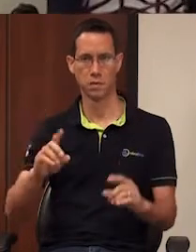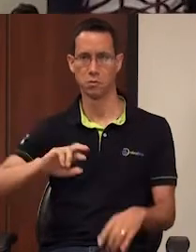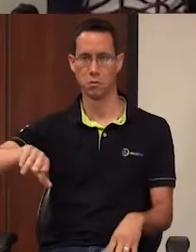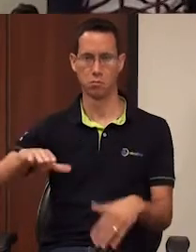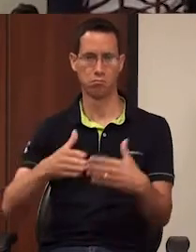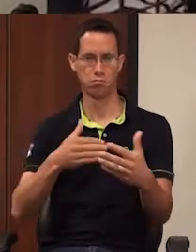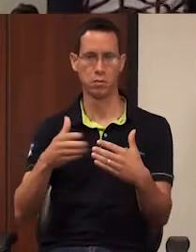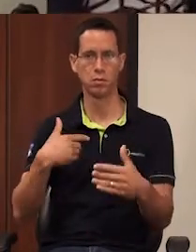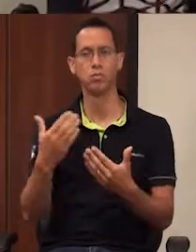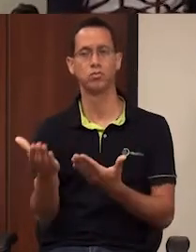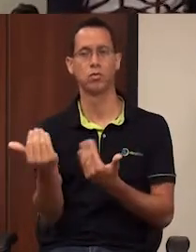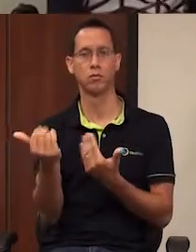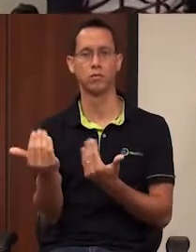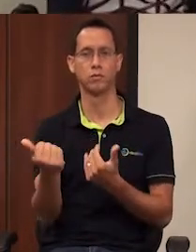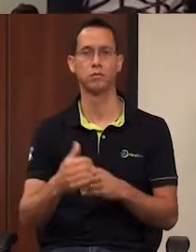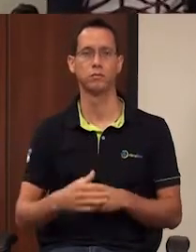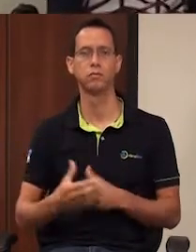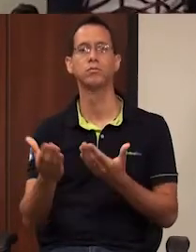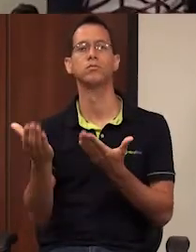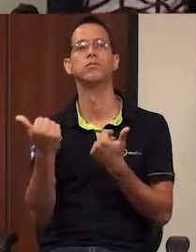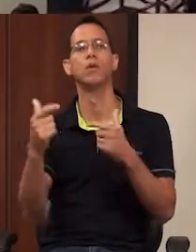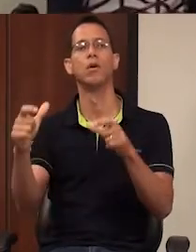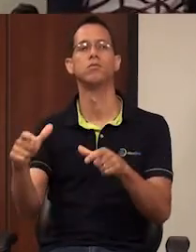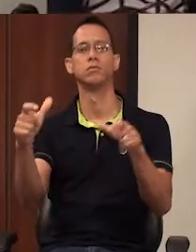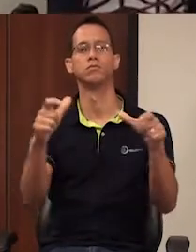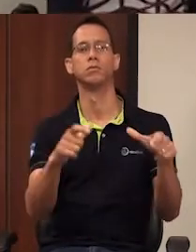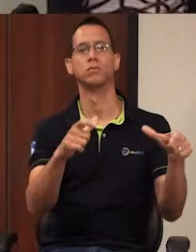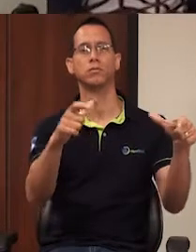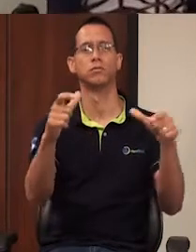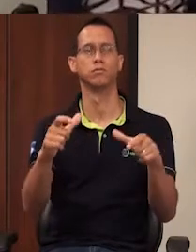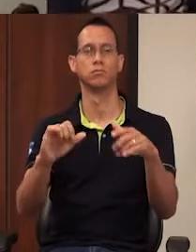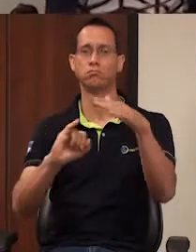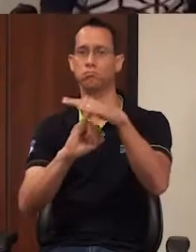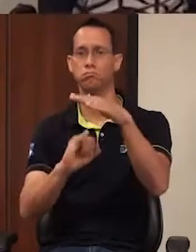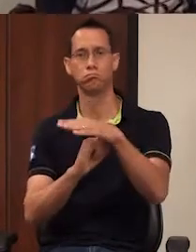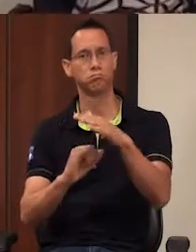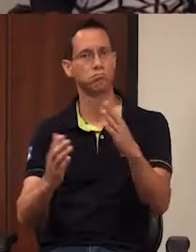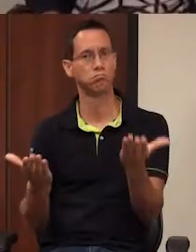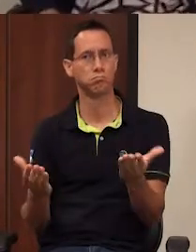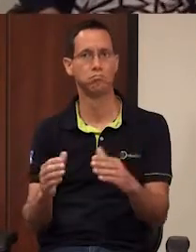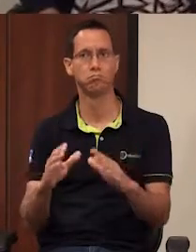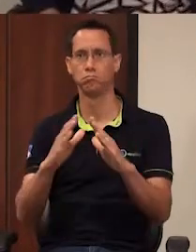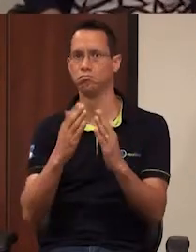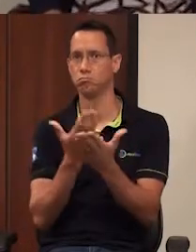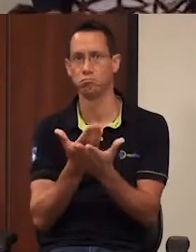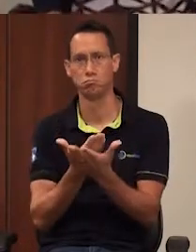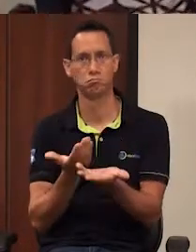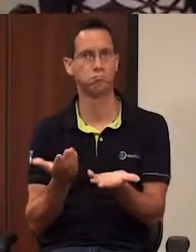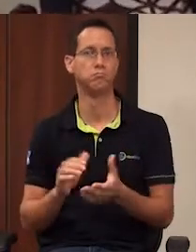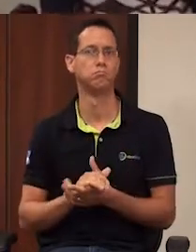falando de jovens. E esses jovens estão aonde? Na instituição, né? Ou na